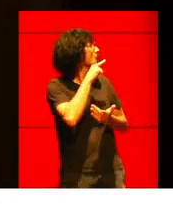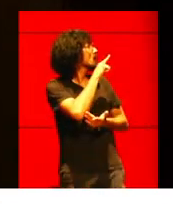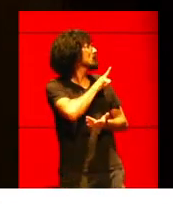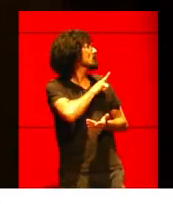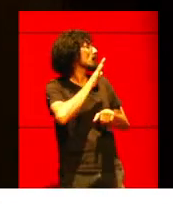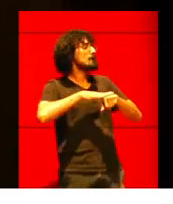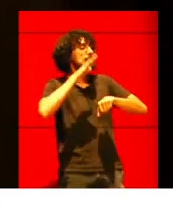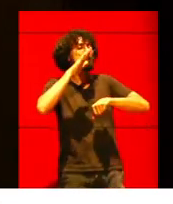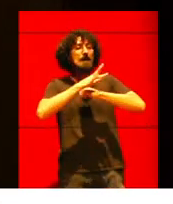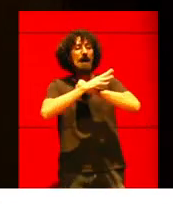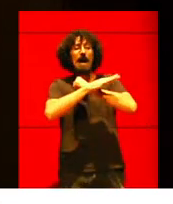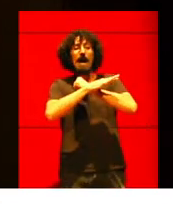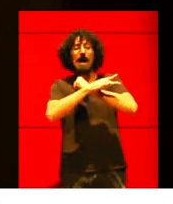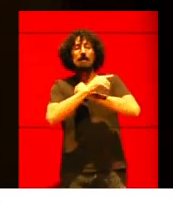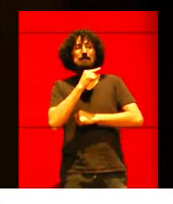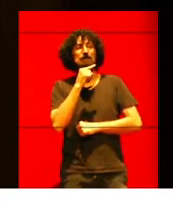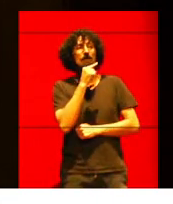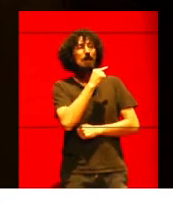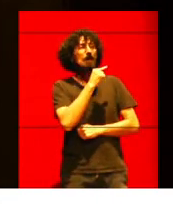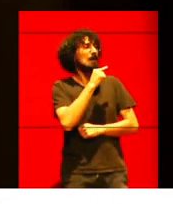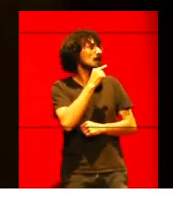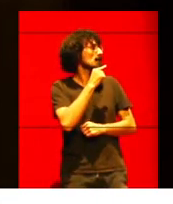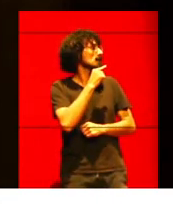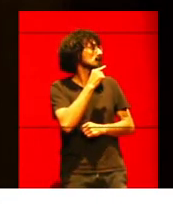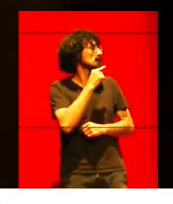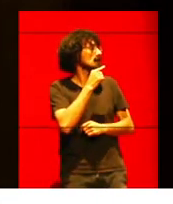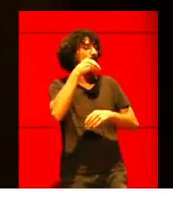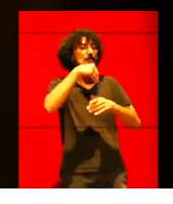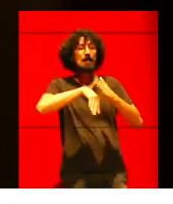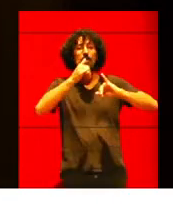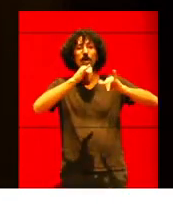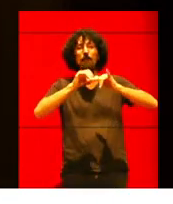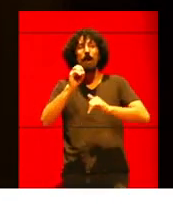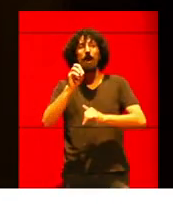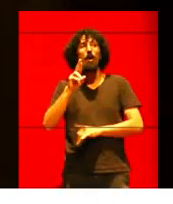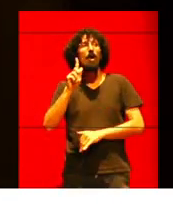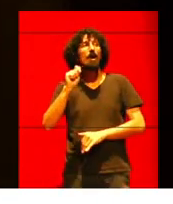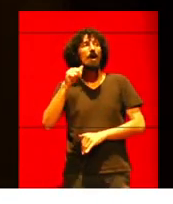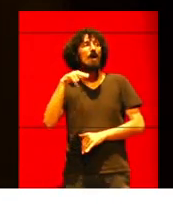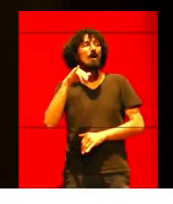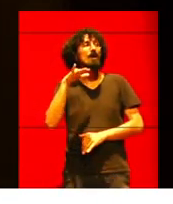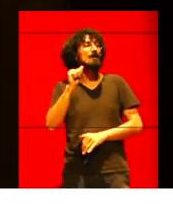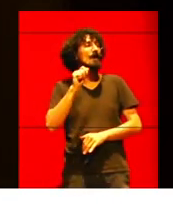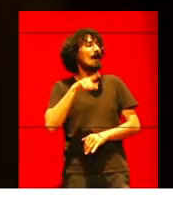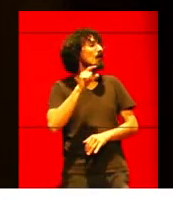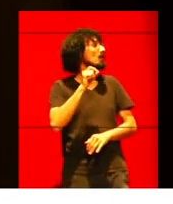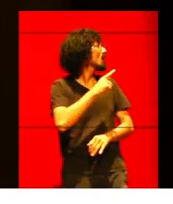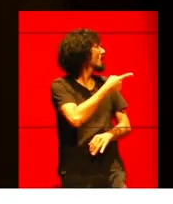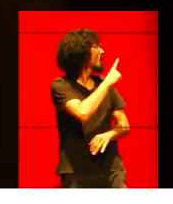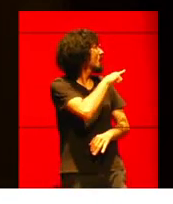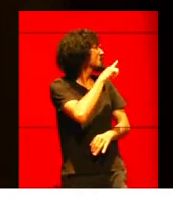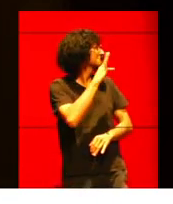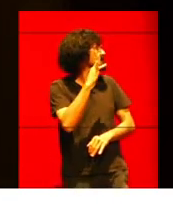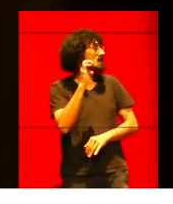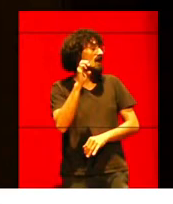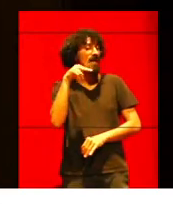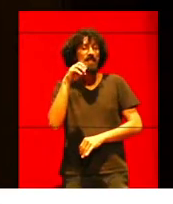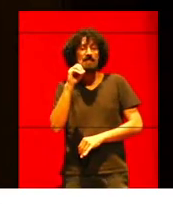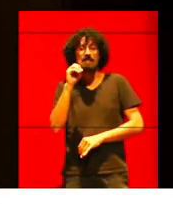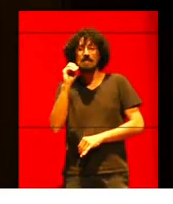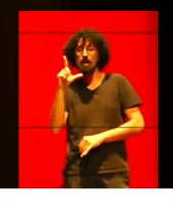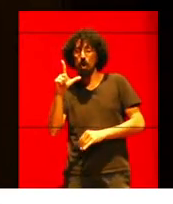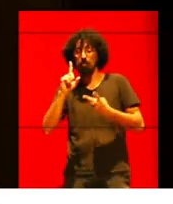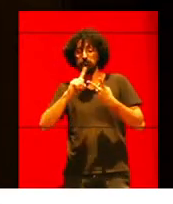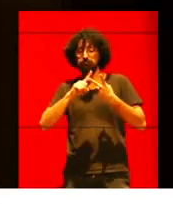mais acidez dentro de química orgânica ali? Fenol e ácido. Então, é